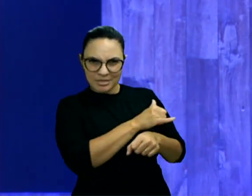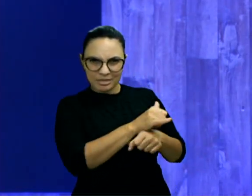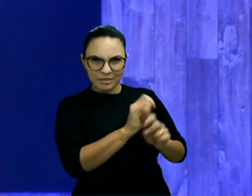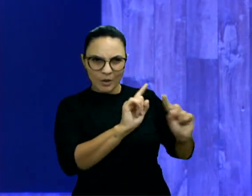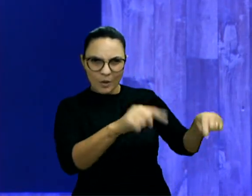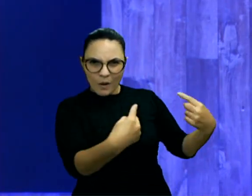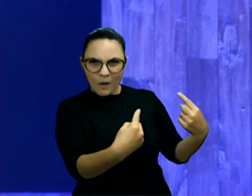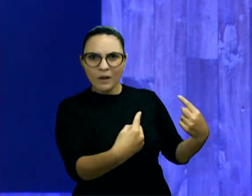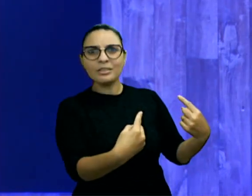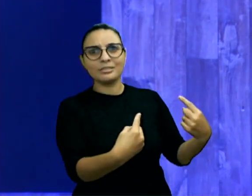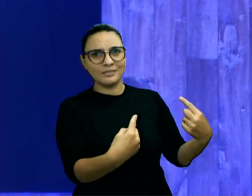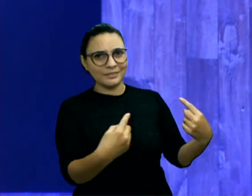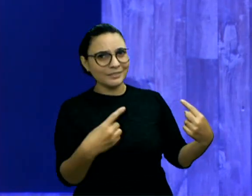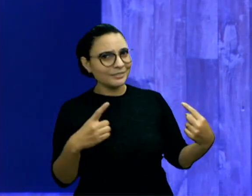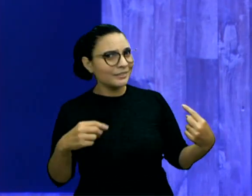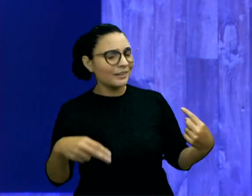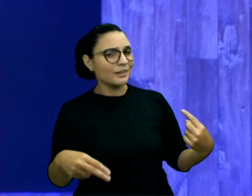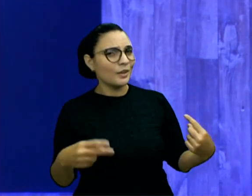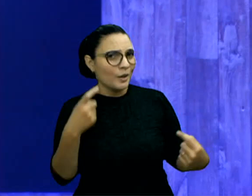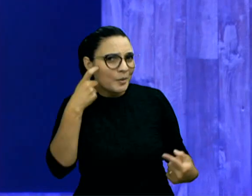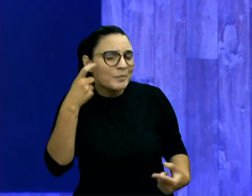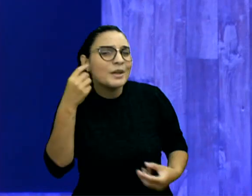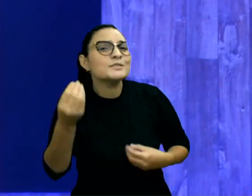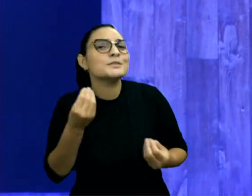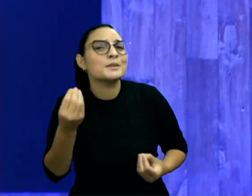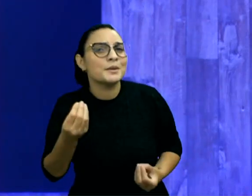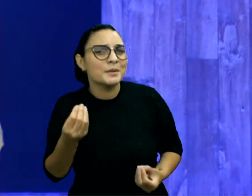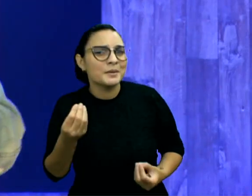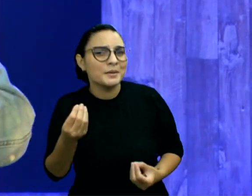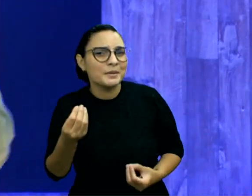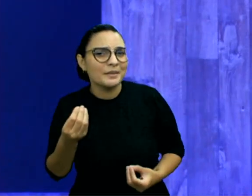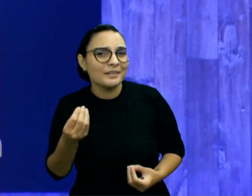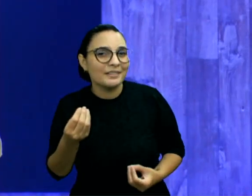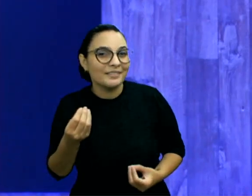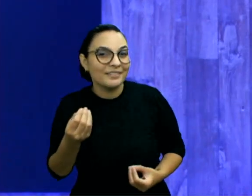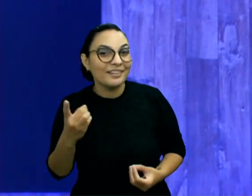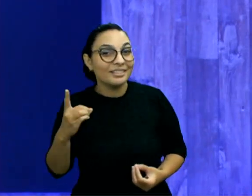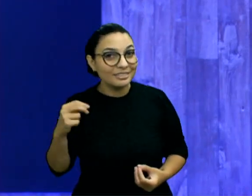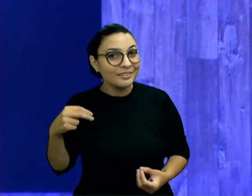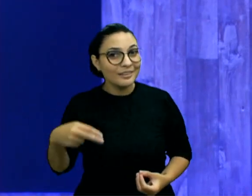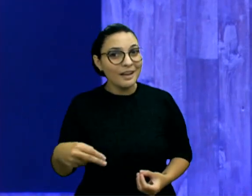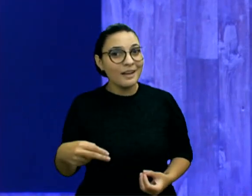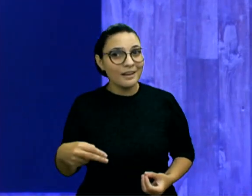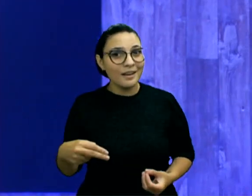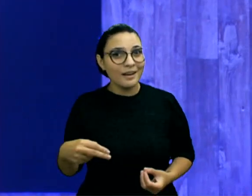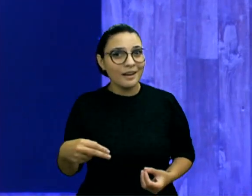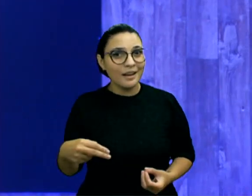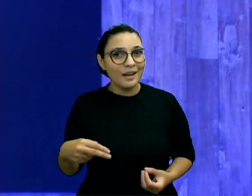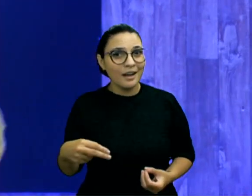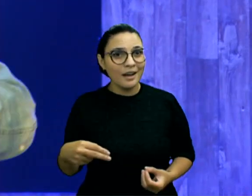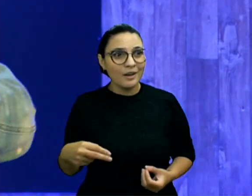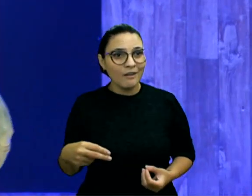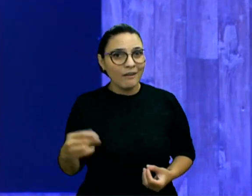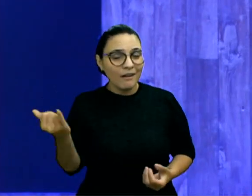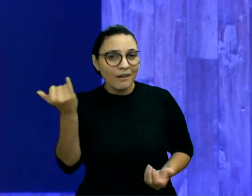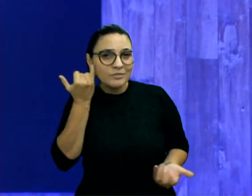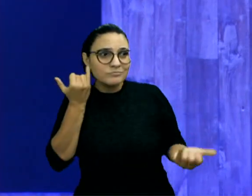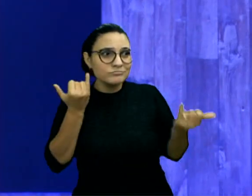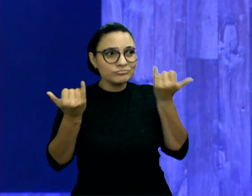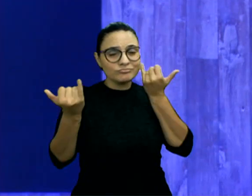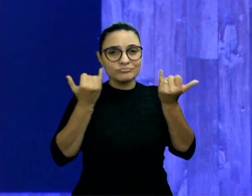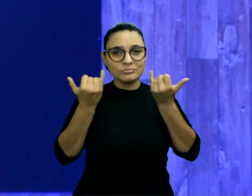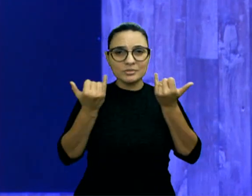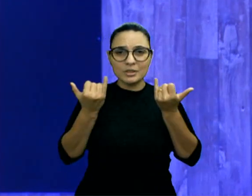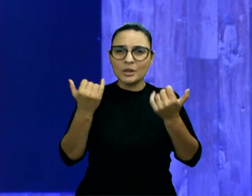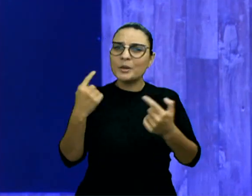imagino Daniel ouvindo, porque tudo isso que foi articulado, foi tramado,